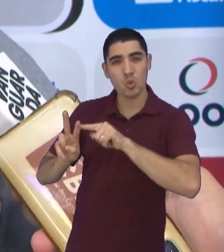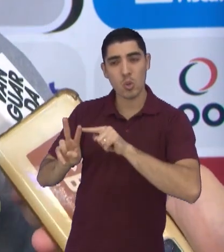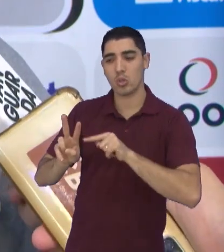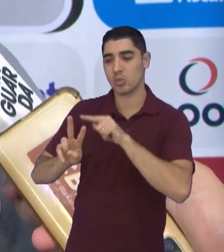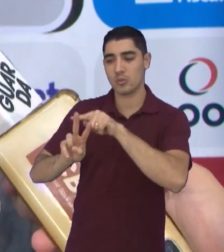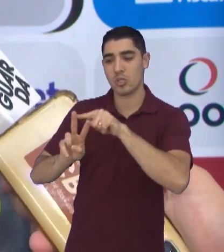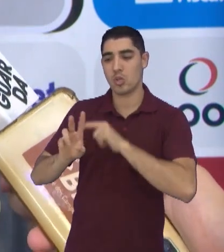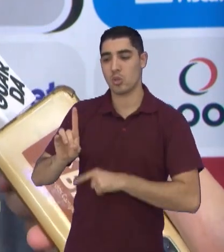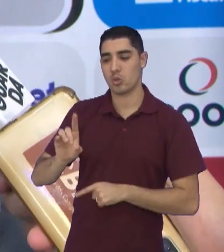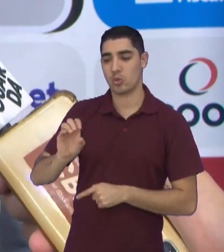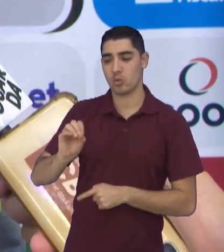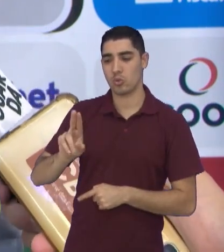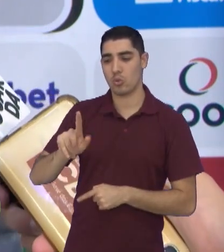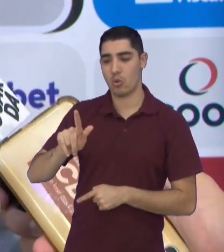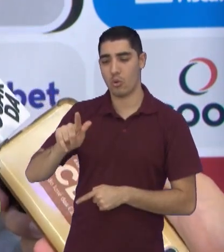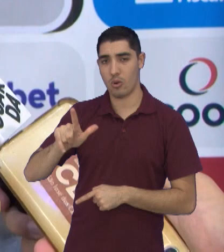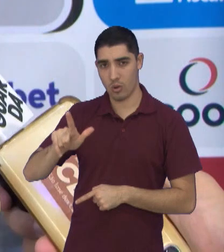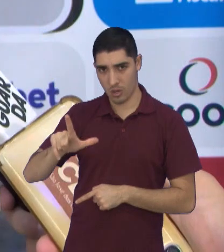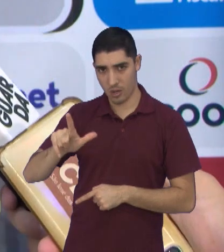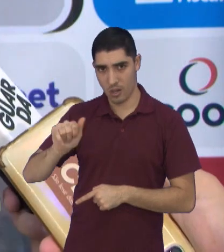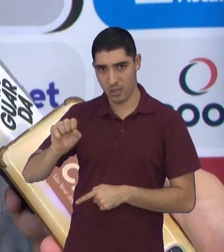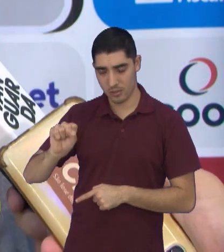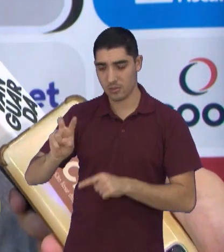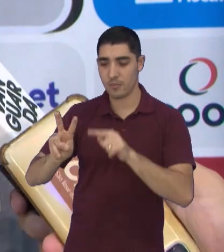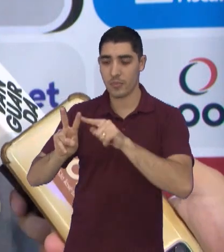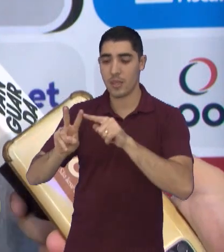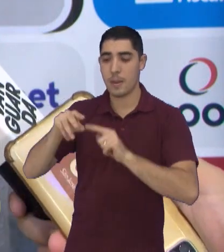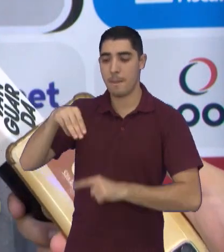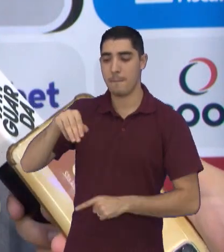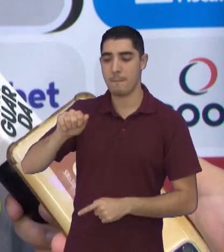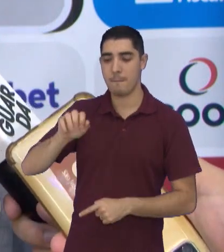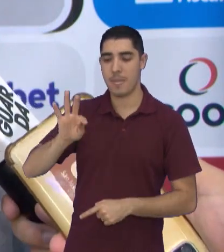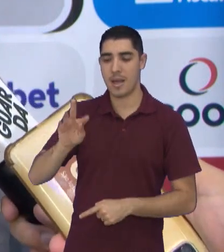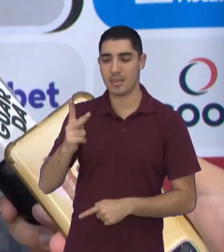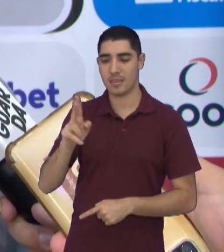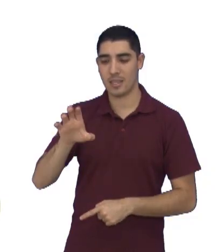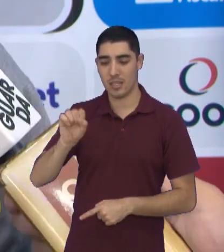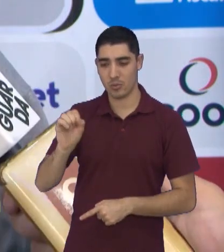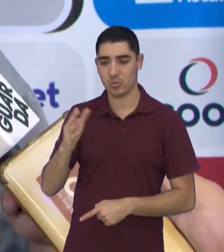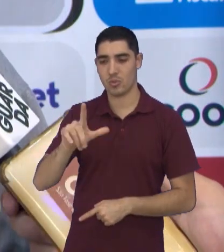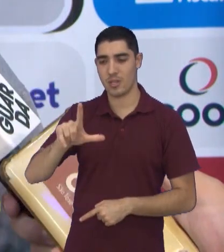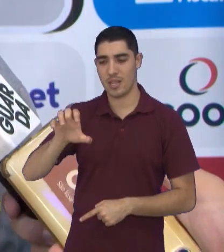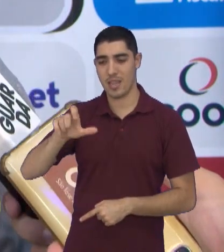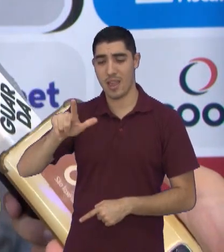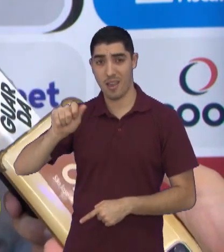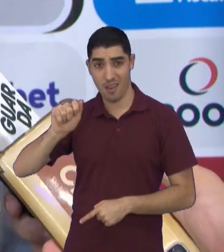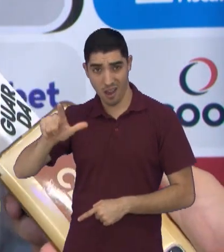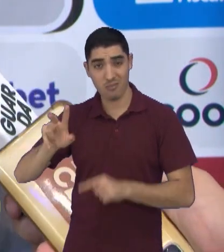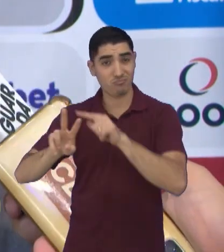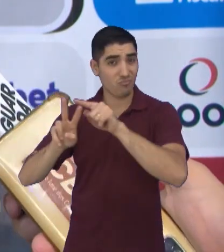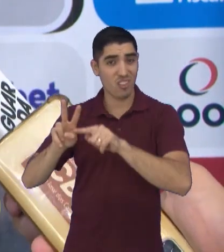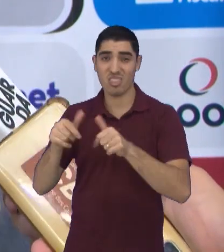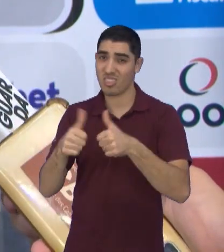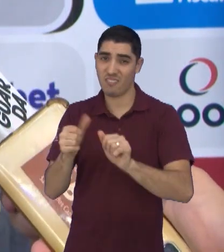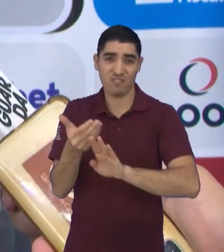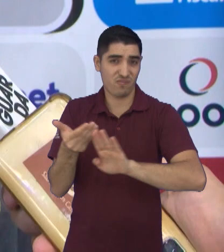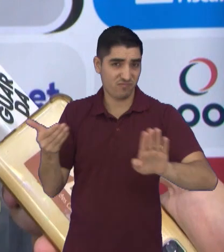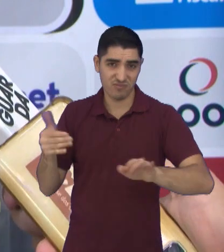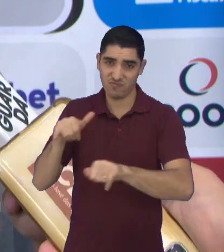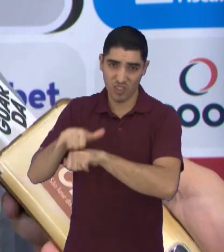e Matheus Leal não estavam nessa partida, no primeiro jogo. Quando nós fomos lá, perdemos